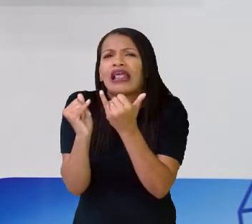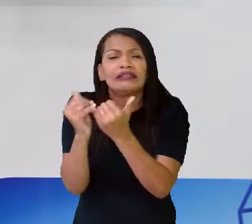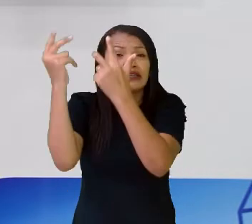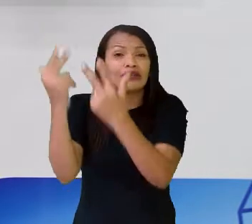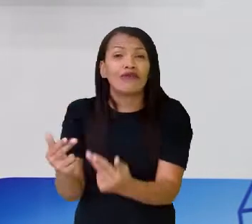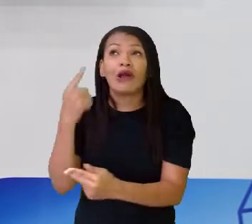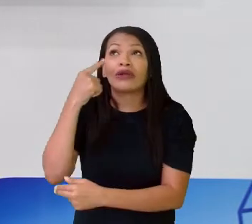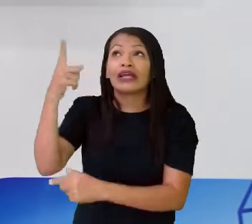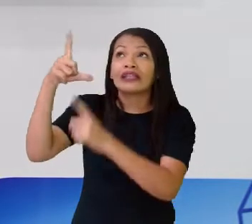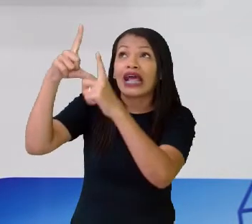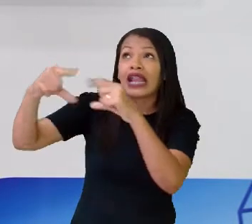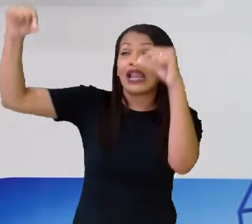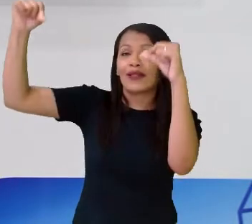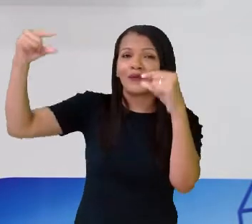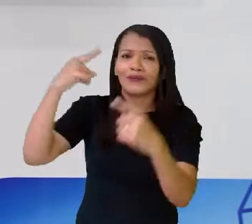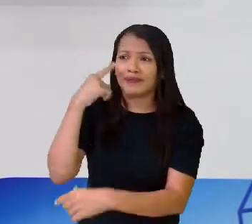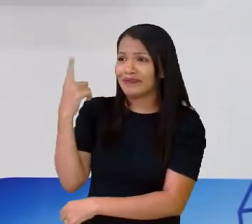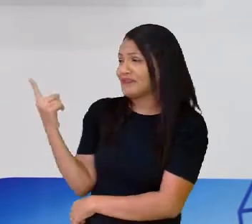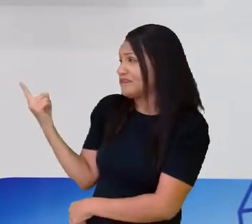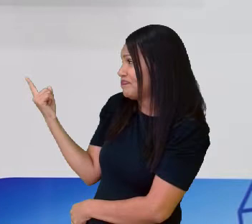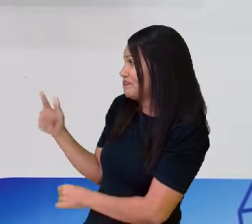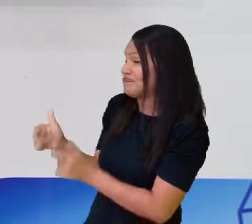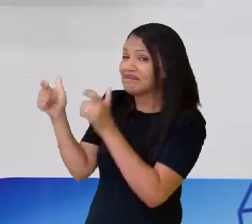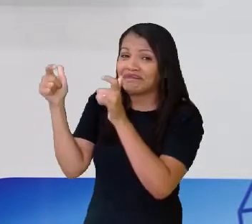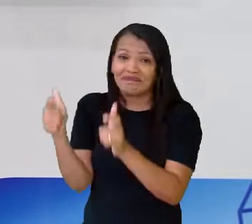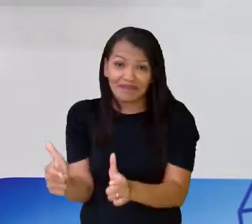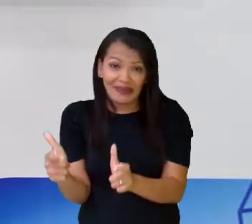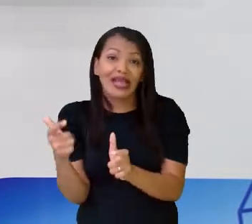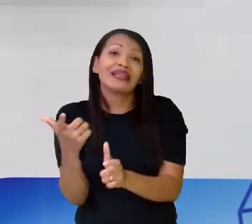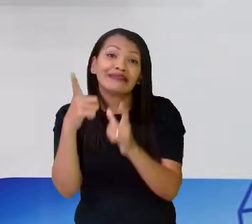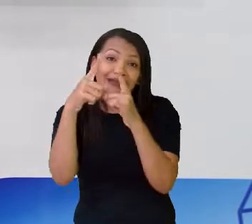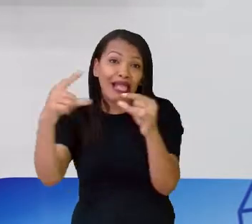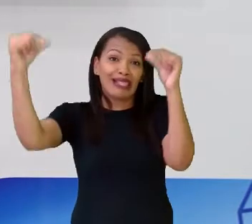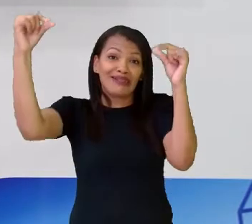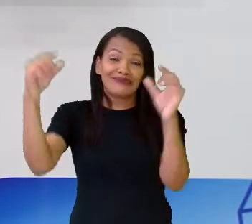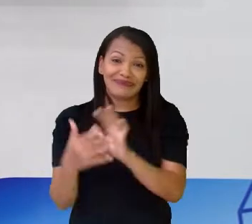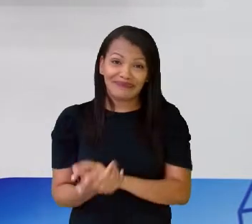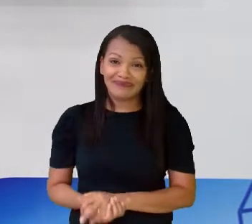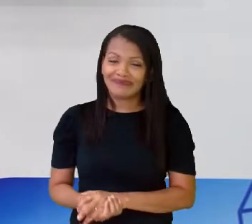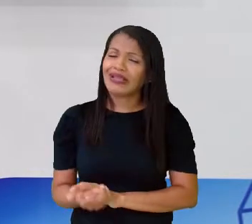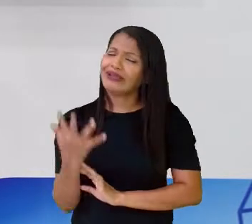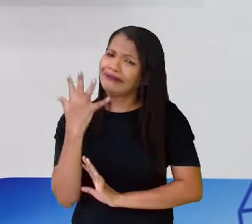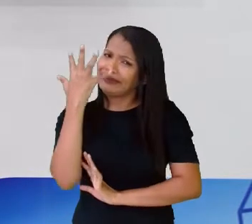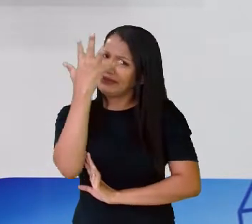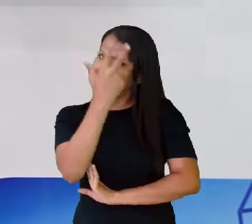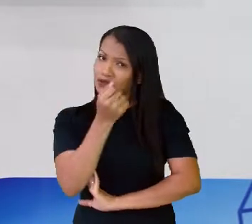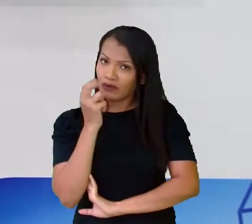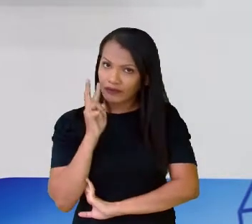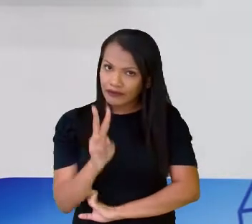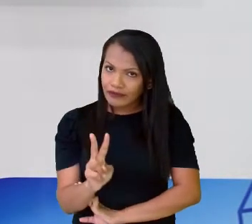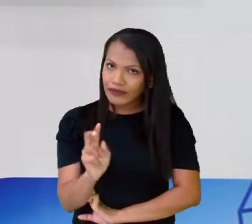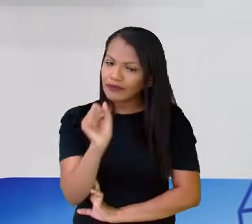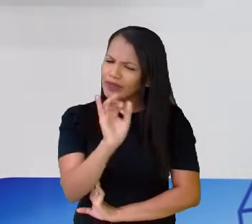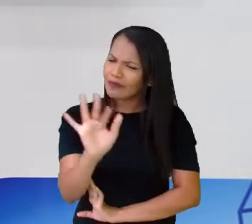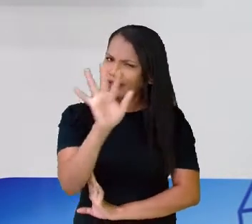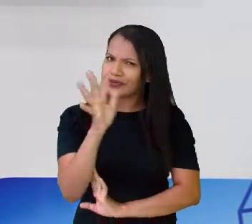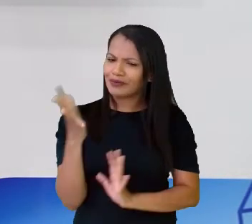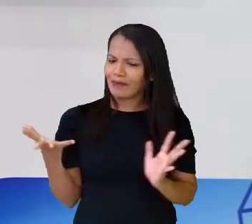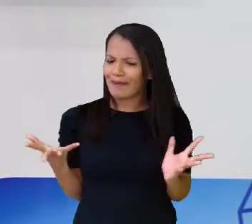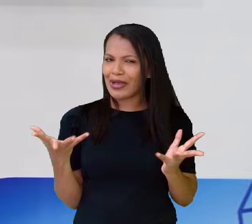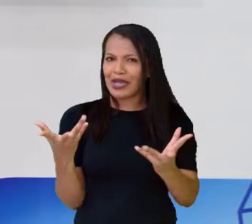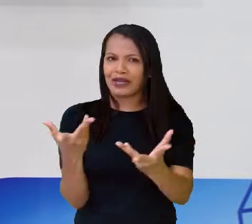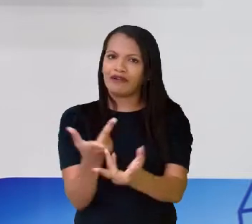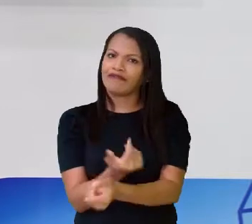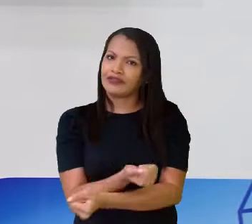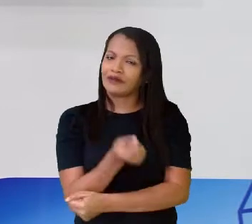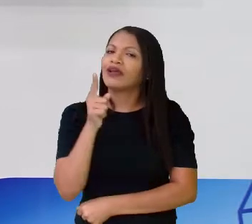Por isso que ele deu esse nome, ó, Vale da Lua. Então, gente, lindo, né? A gente viu imagens aqui maravilhosas. Então,